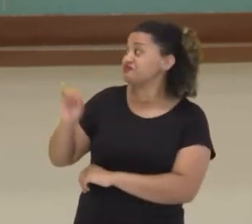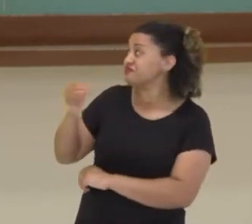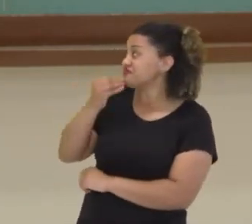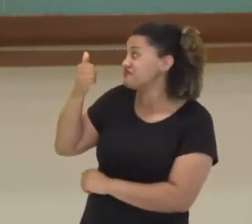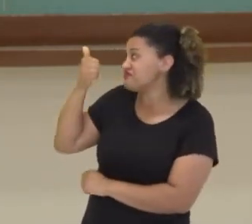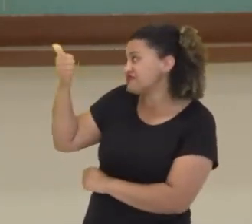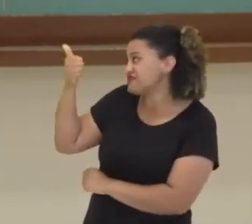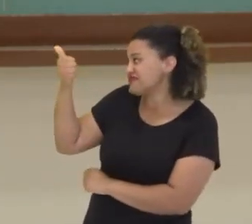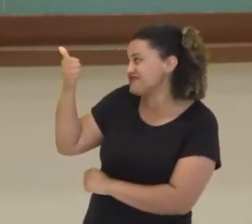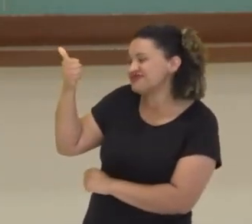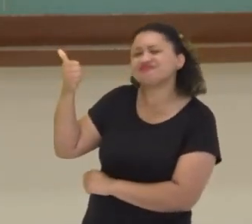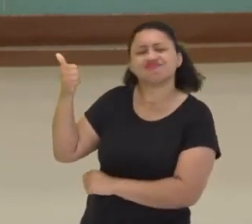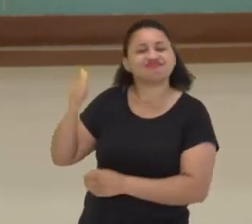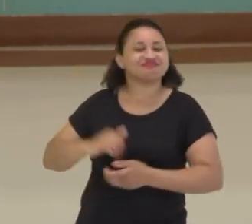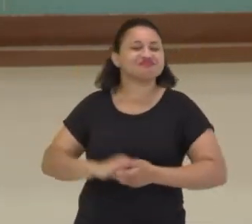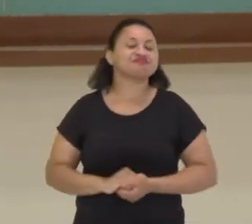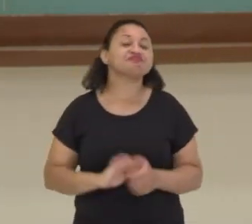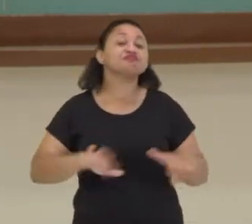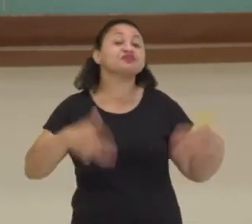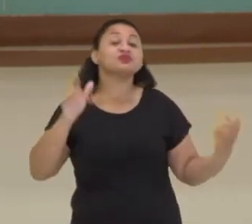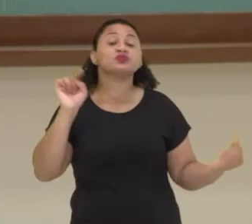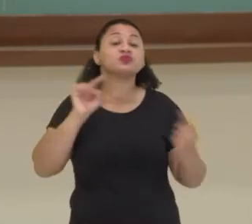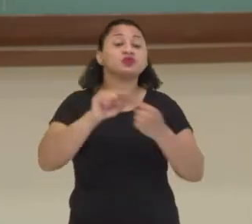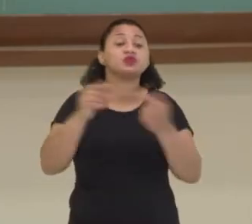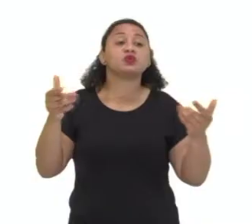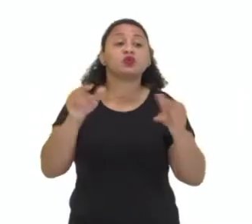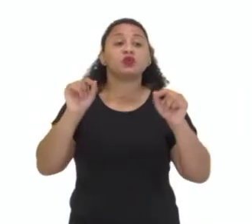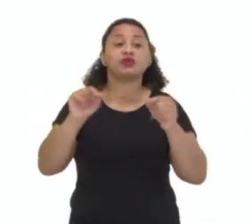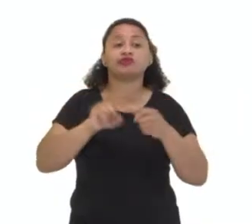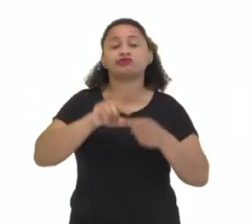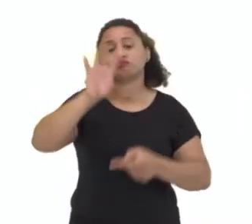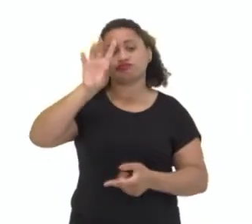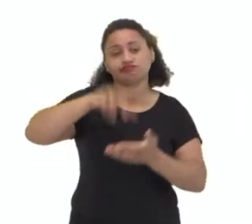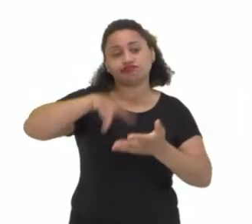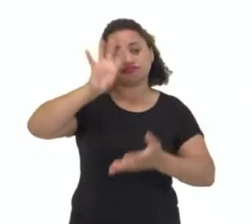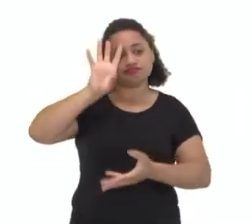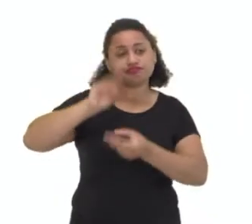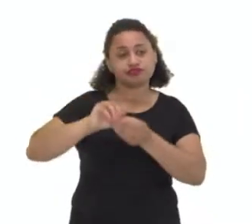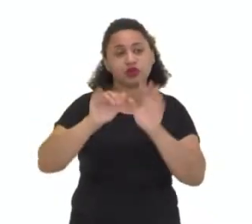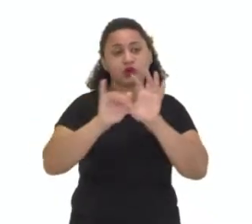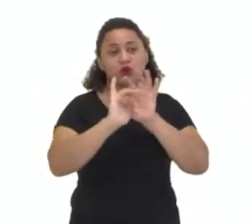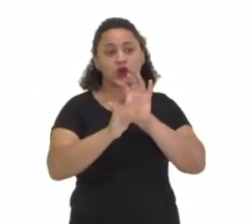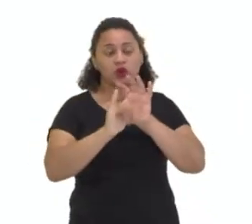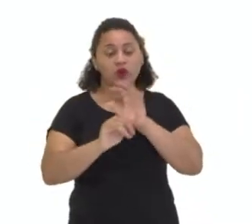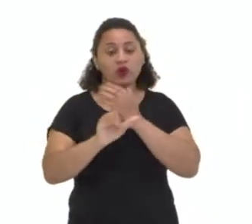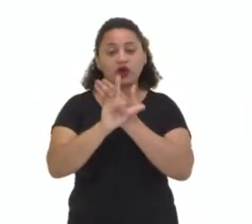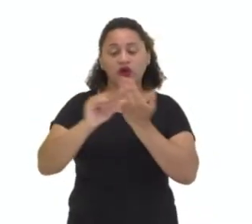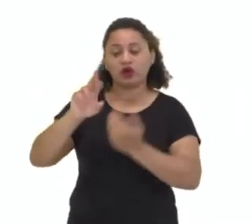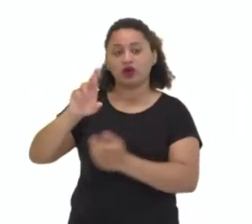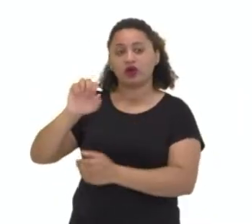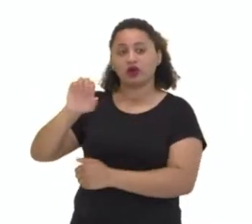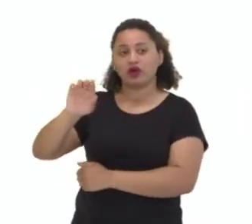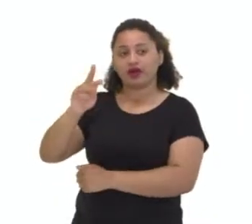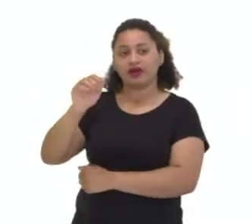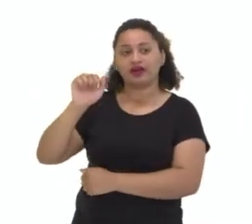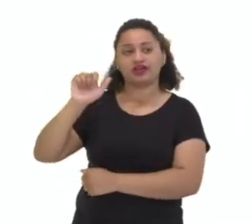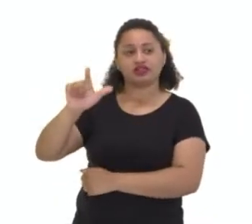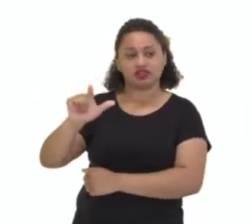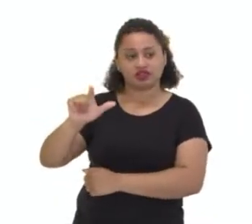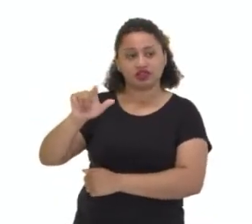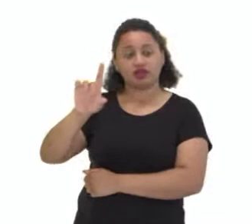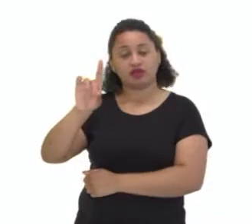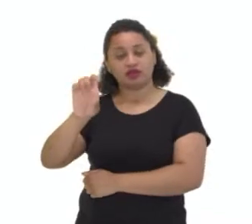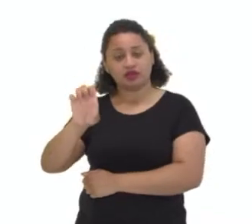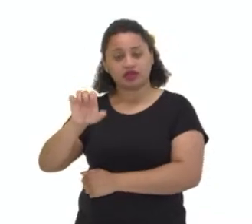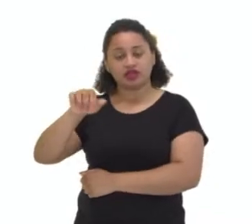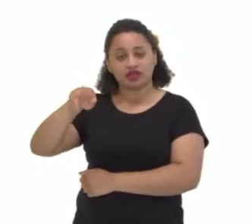aí? Então, objetivos de hoje é interpretar uma crônica da Raquel de Queiroz. Escreve-se Rachel mesmo?